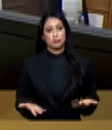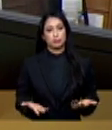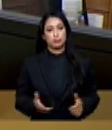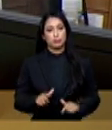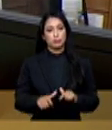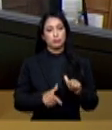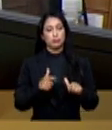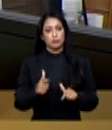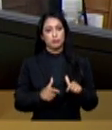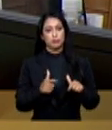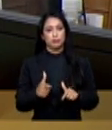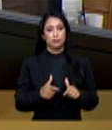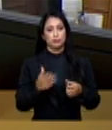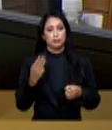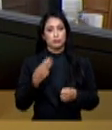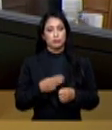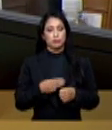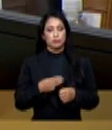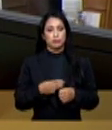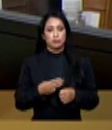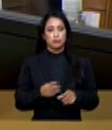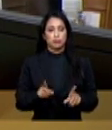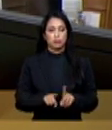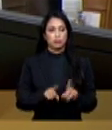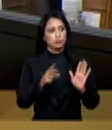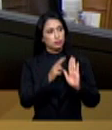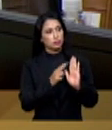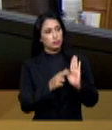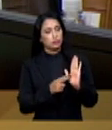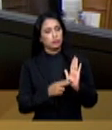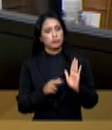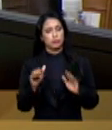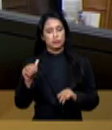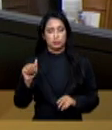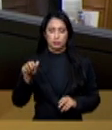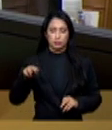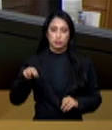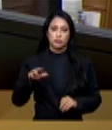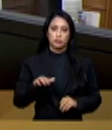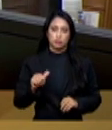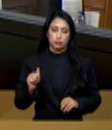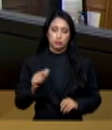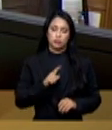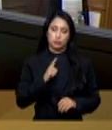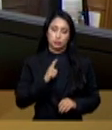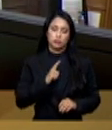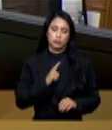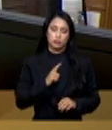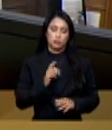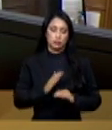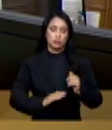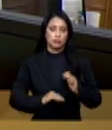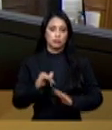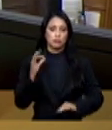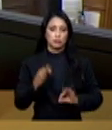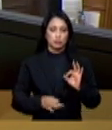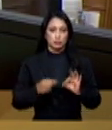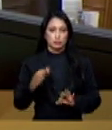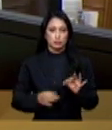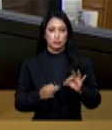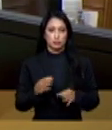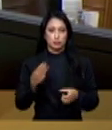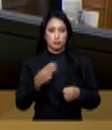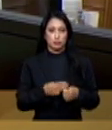os serviços da titularidade do município mas as normativas da agência Federal exaure as competências municipais